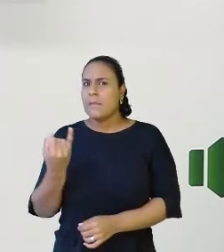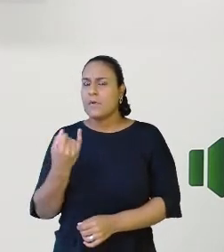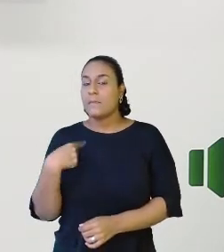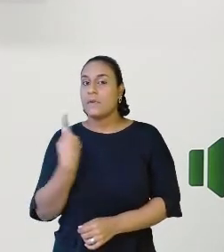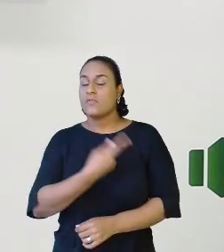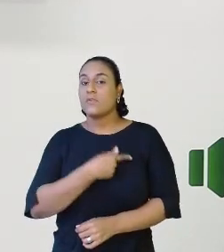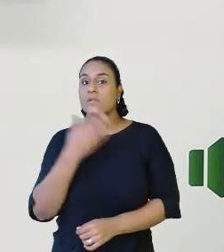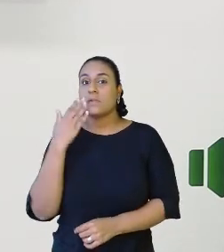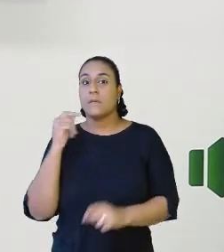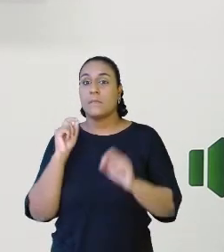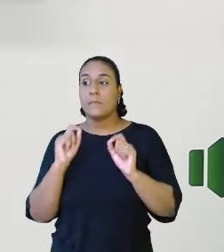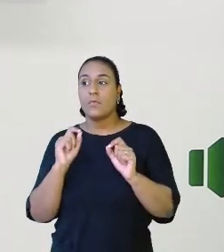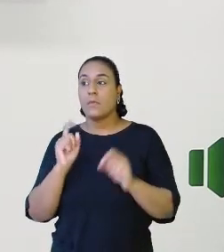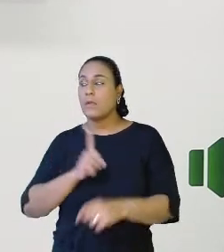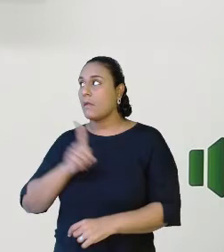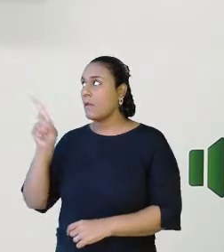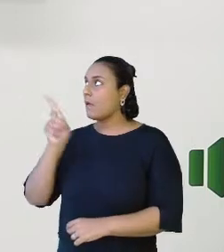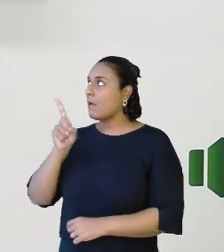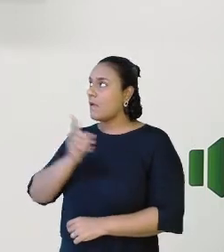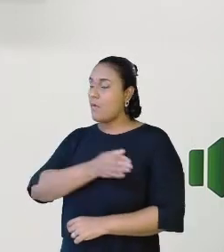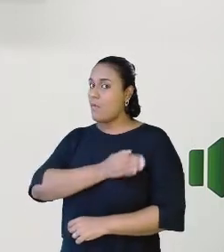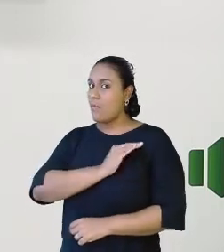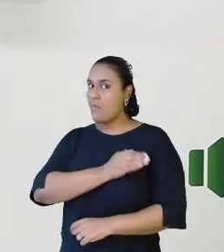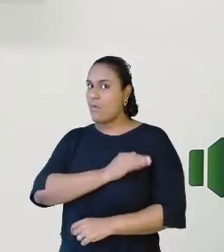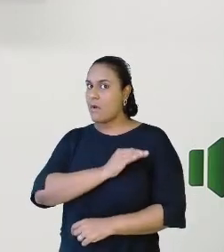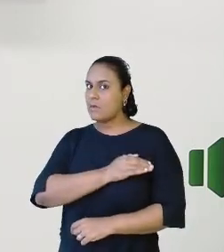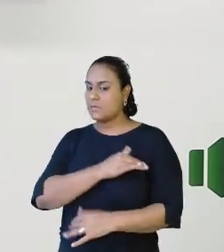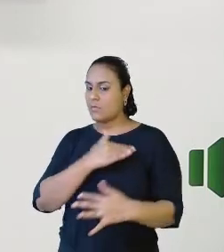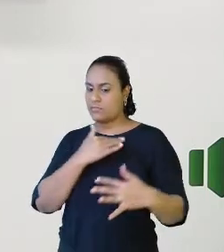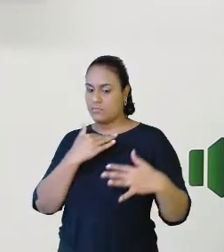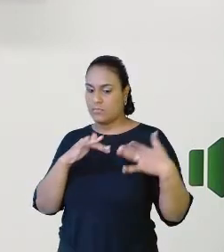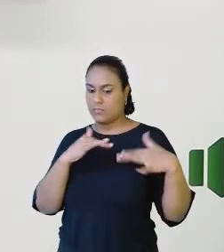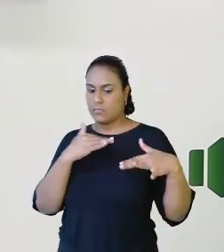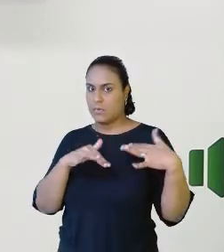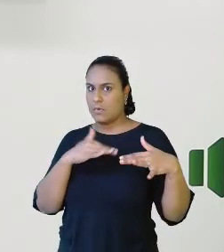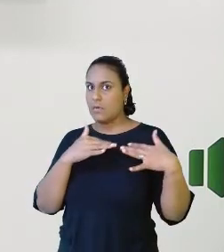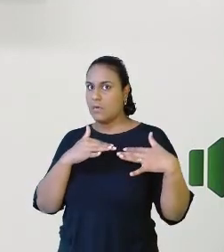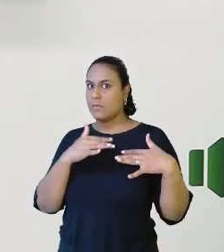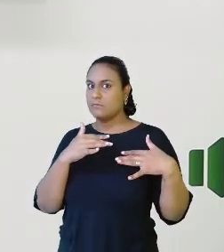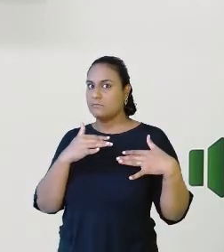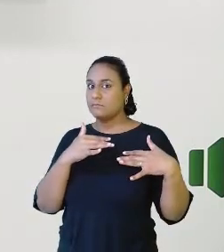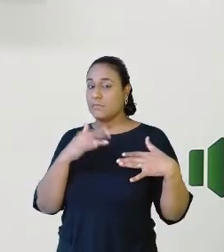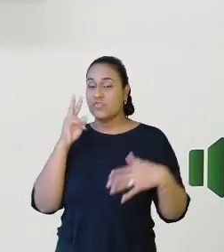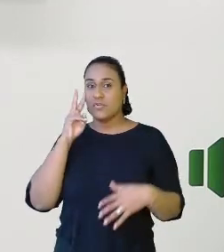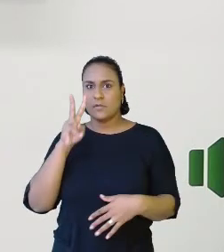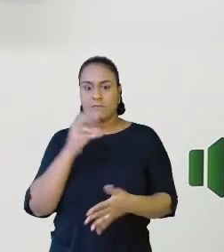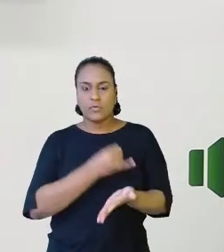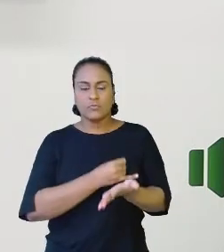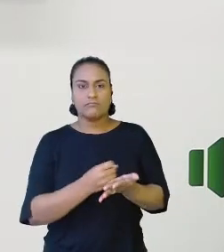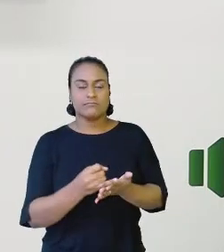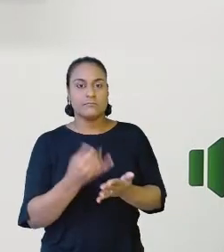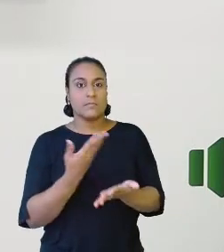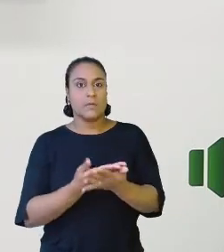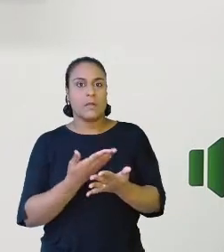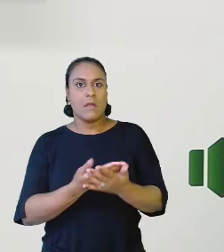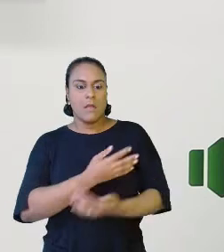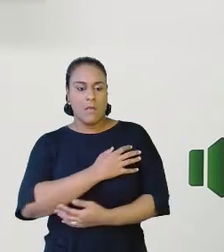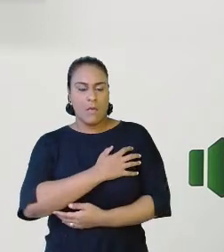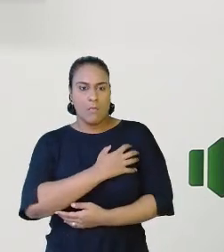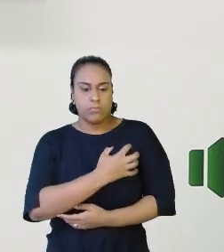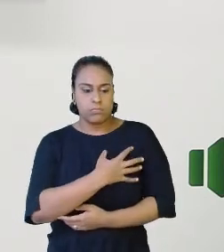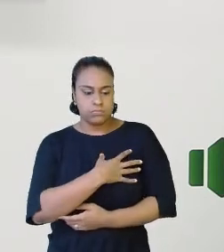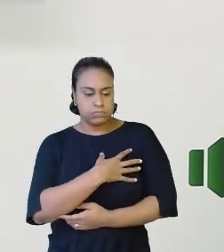O nosso coração ele está se movimentando, como já vimos isso no início da aula. Já falei para vocês que o coração ele